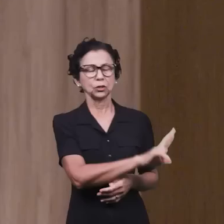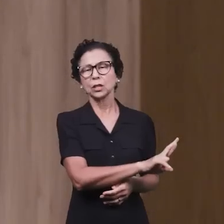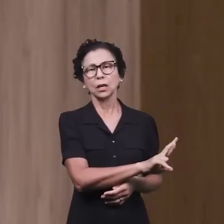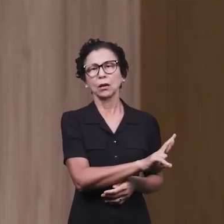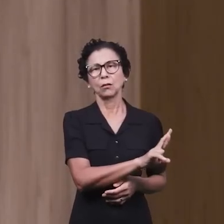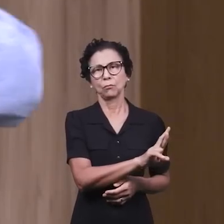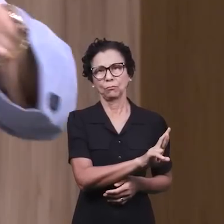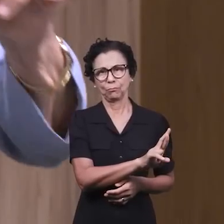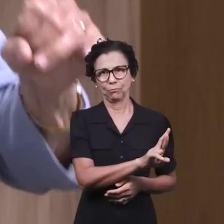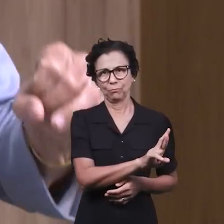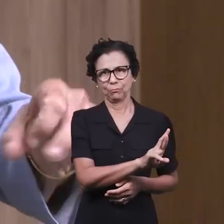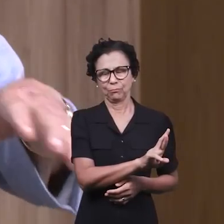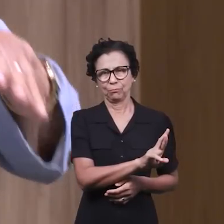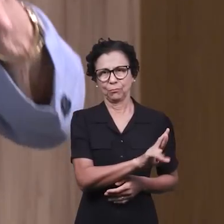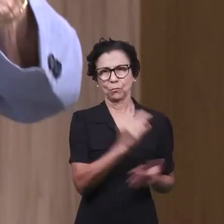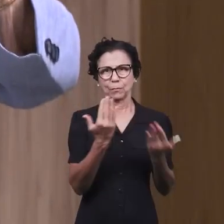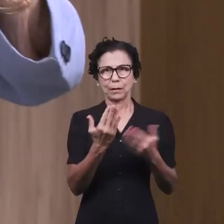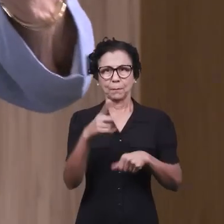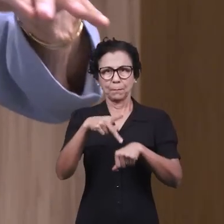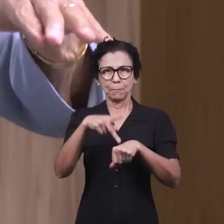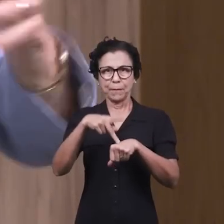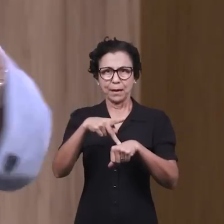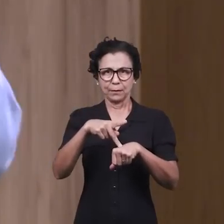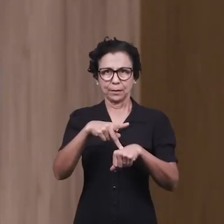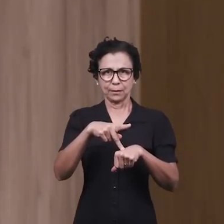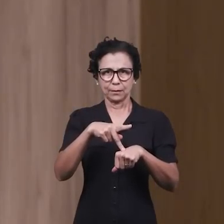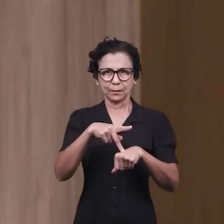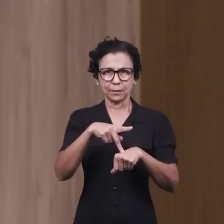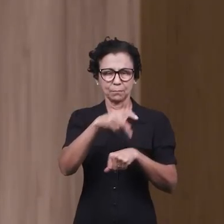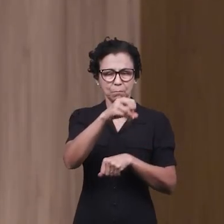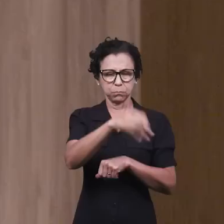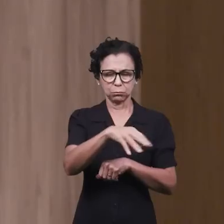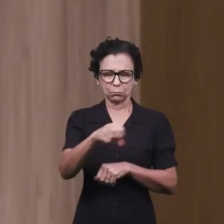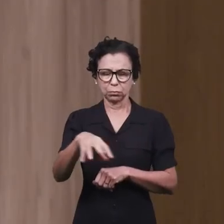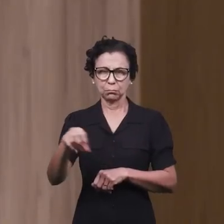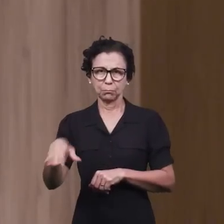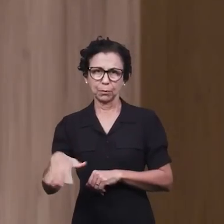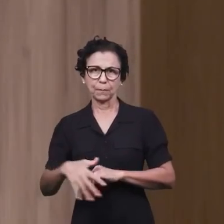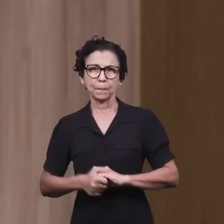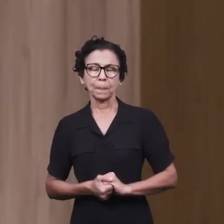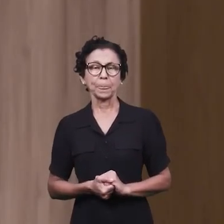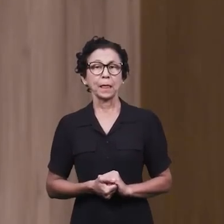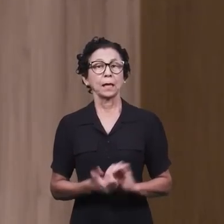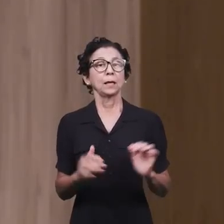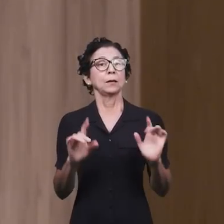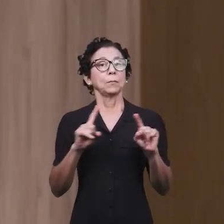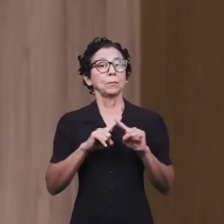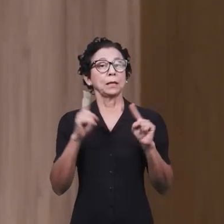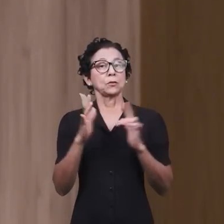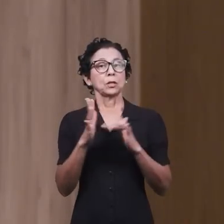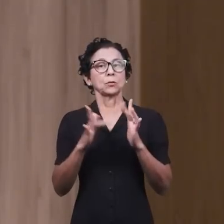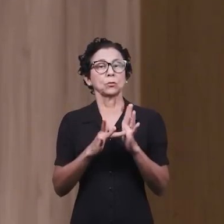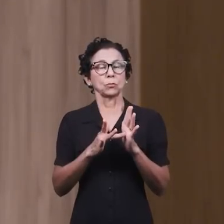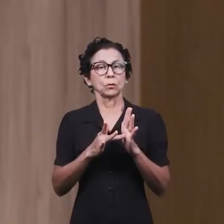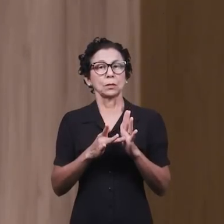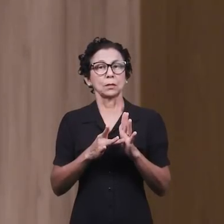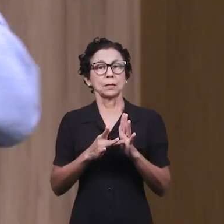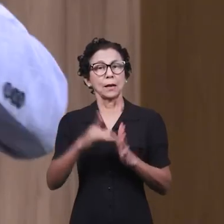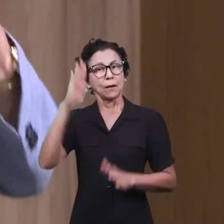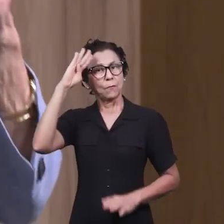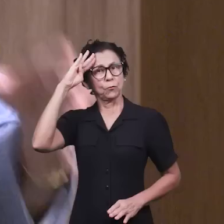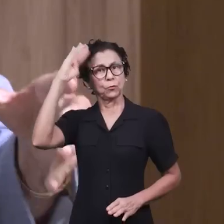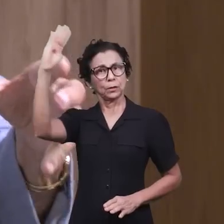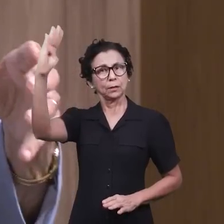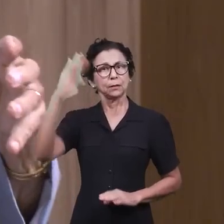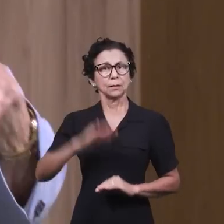Aqui, uma outra ali, são as pedras, né? Porque Jesus é a pedra angular, é a pedra fundamental. Ele